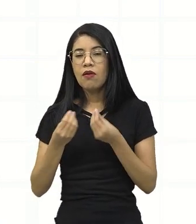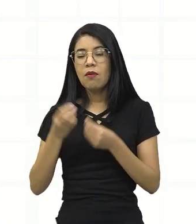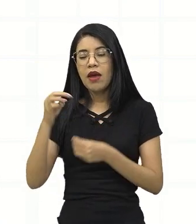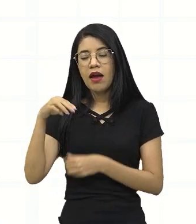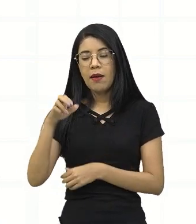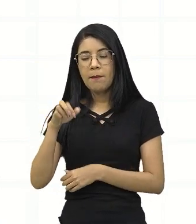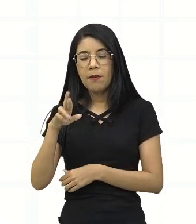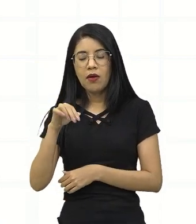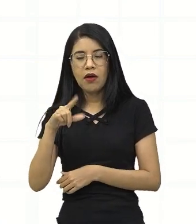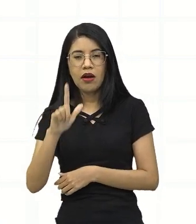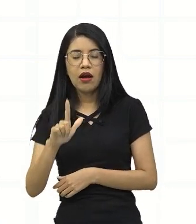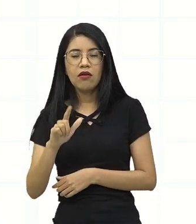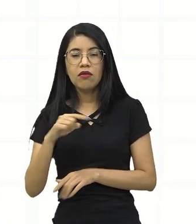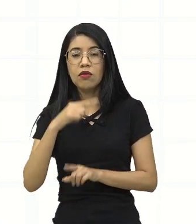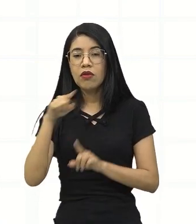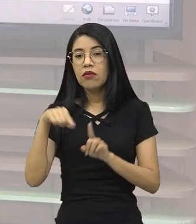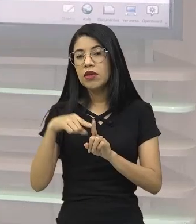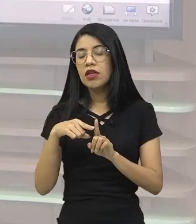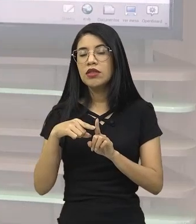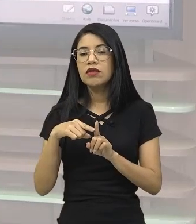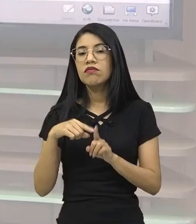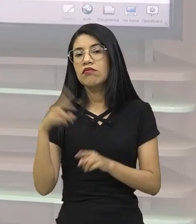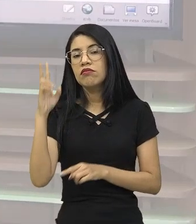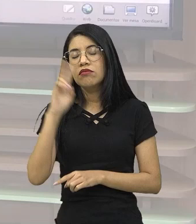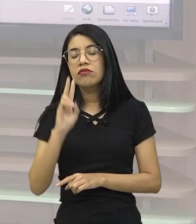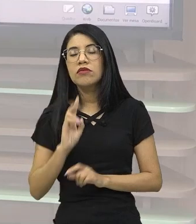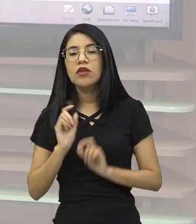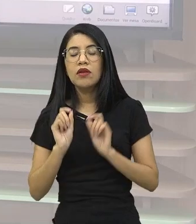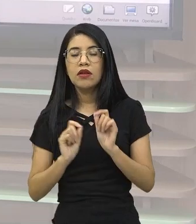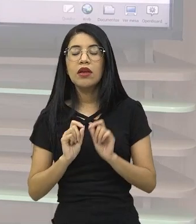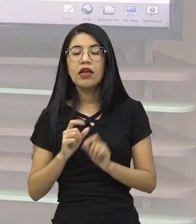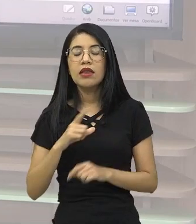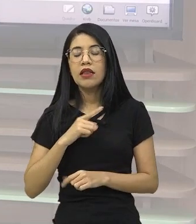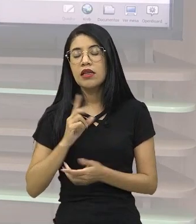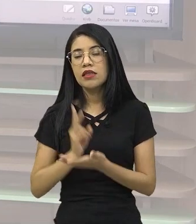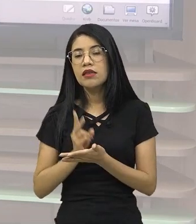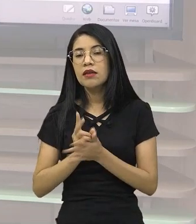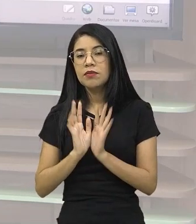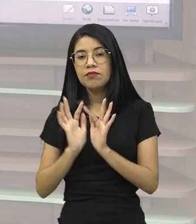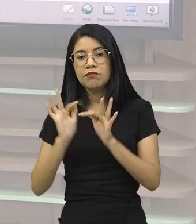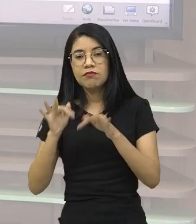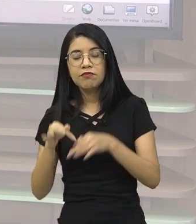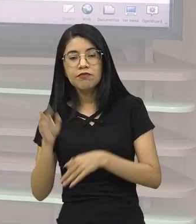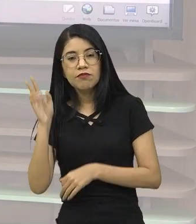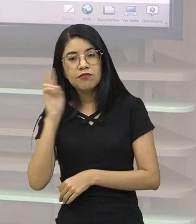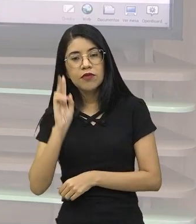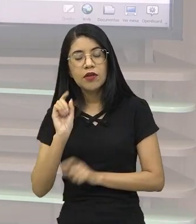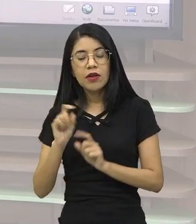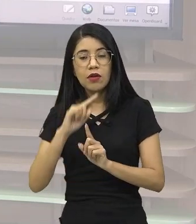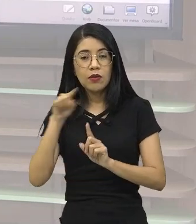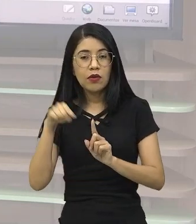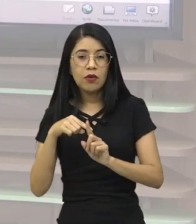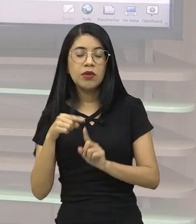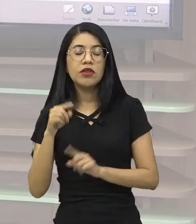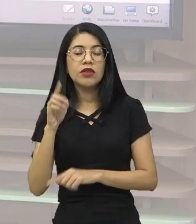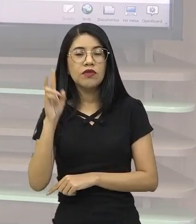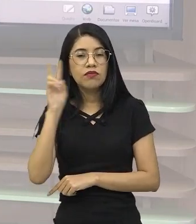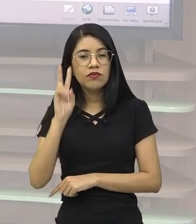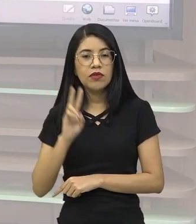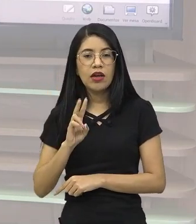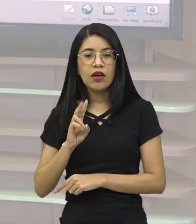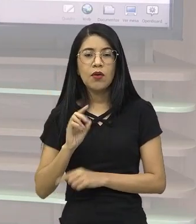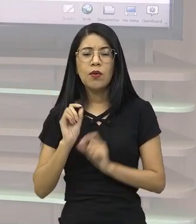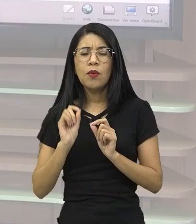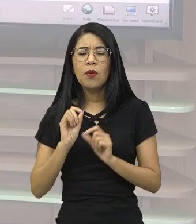história, no final da narrativa, você sempre terá a lição de moral, a moral da história, ou seja, qual é a lição que